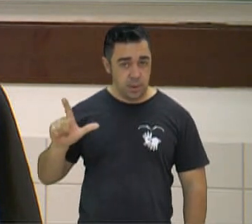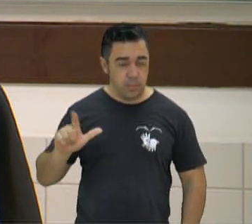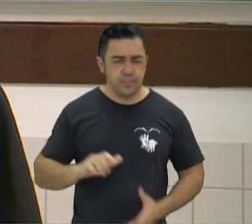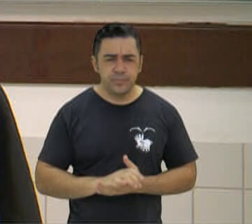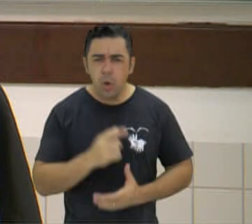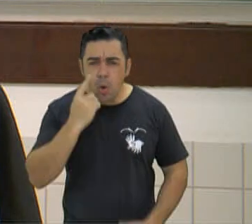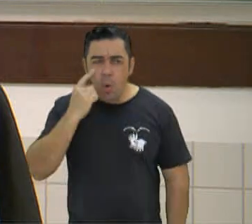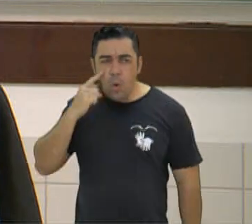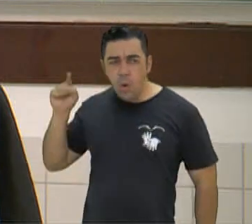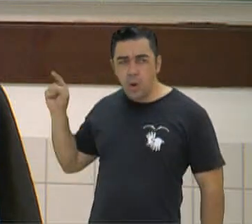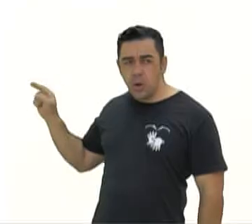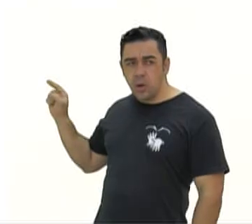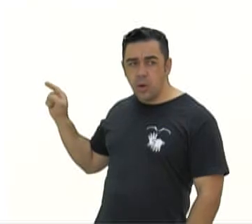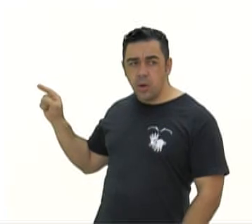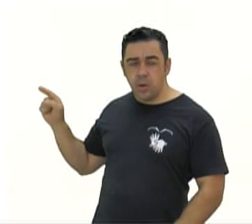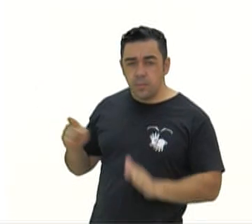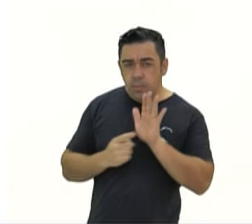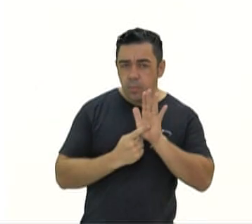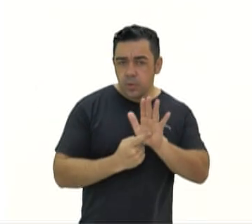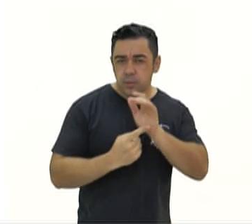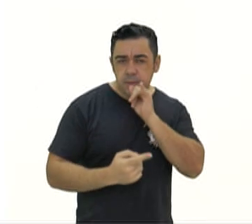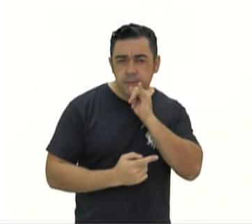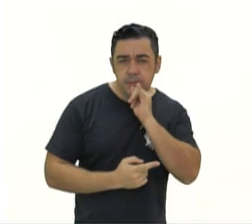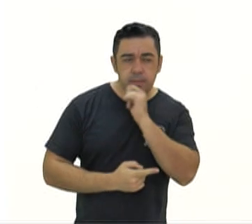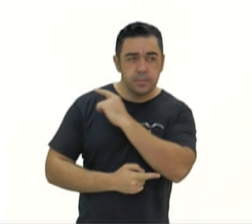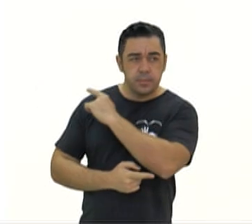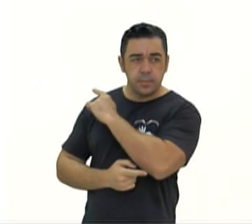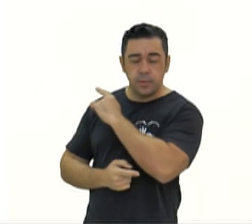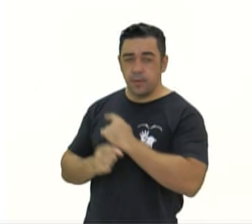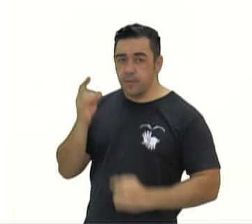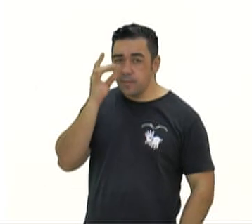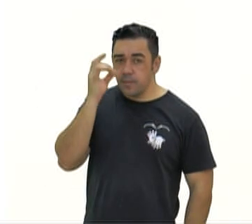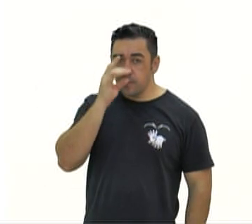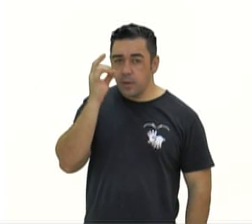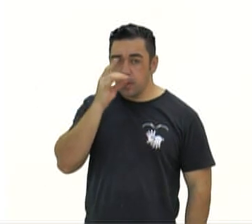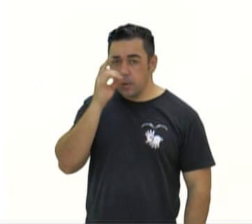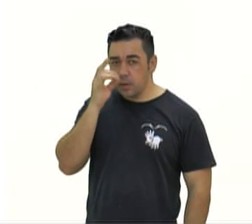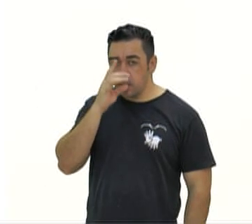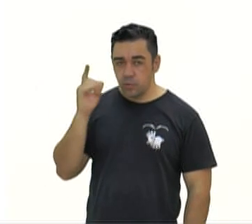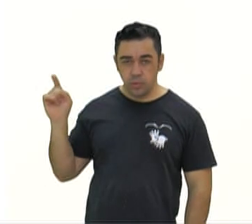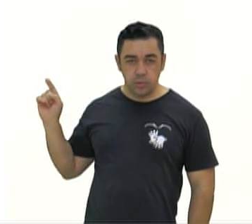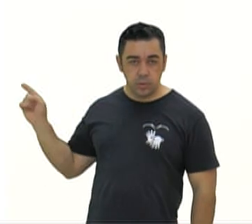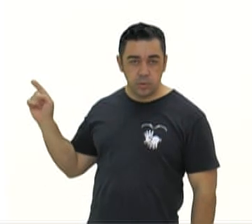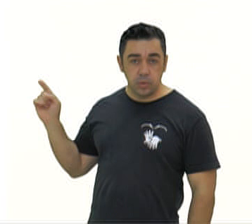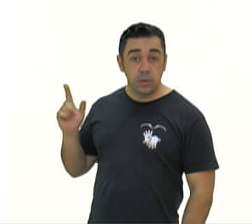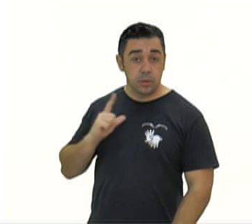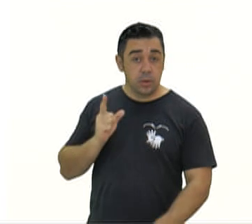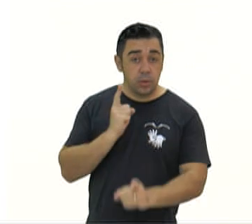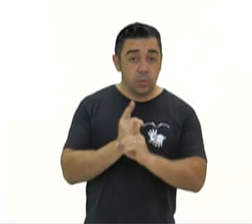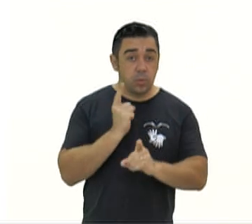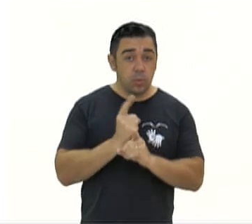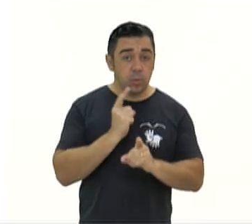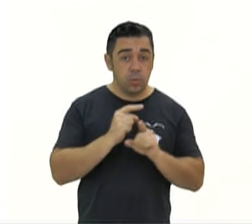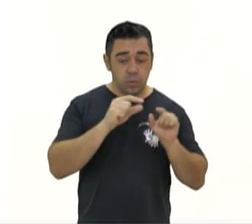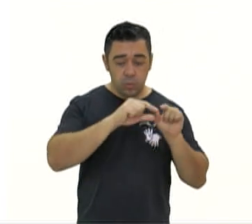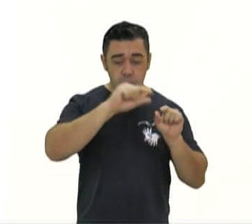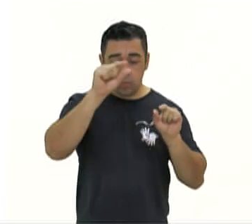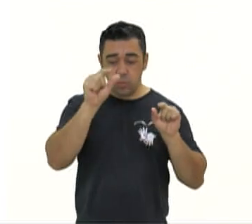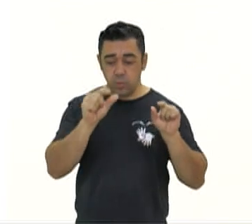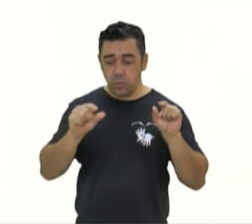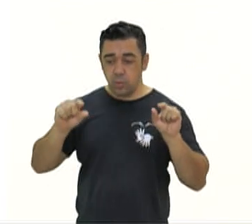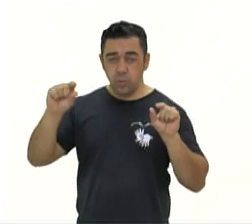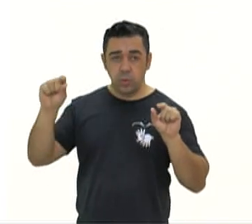só esse slide, o que está mostrando aqui? Por exemplo, aqui, onde está verde, é onde a gente encontra o fóssil desse organismo aqui,